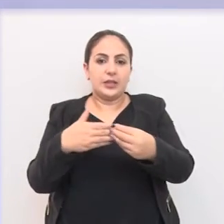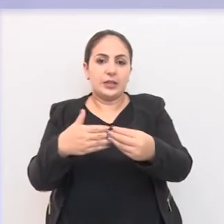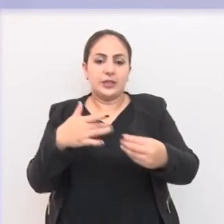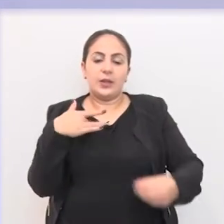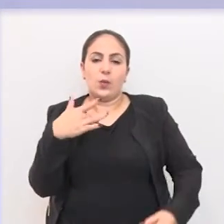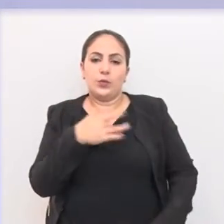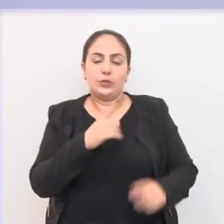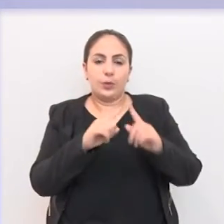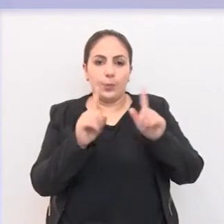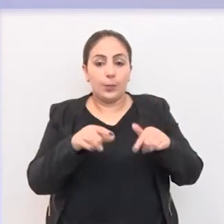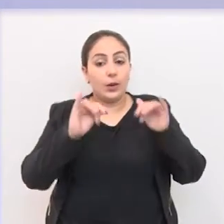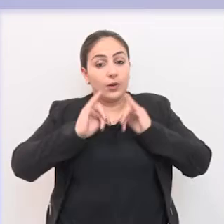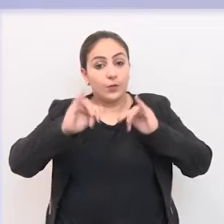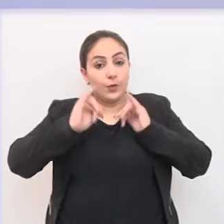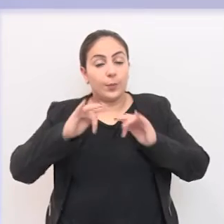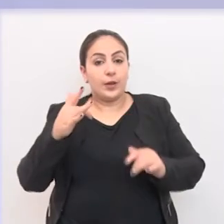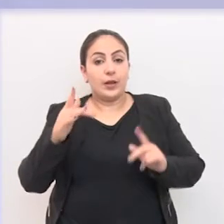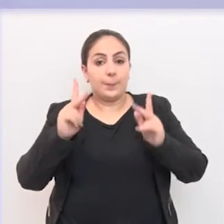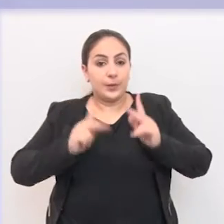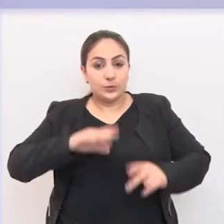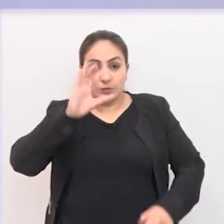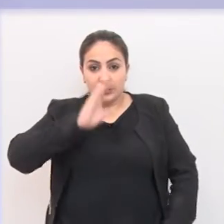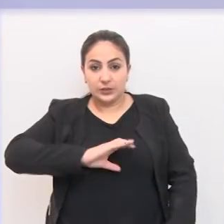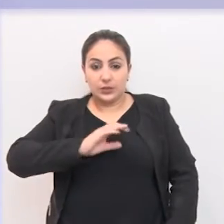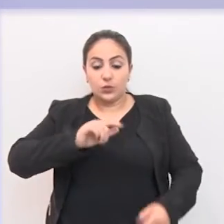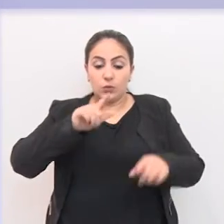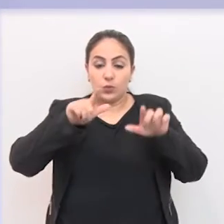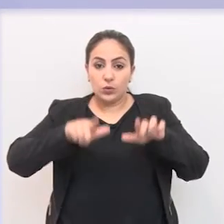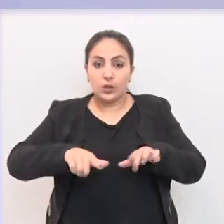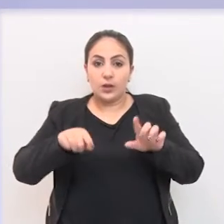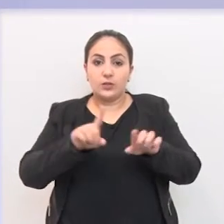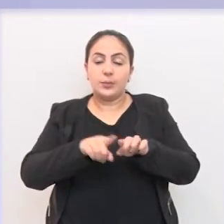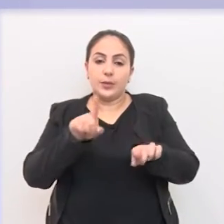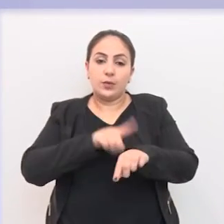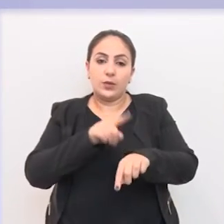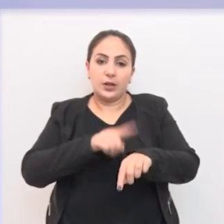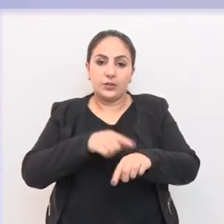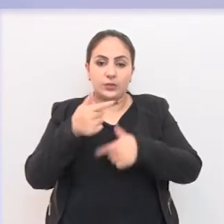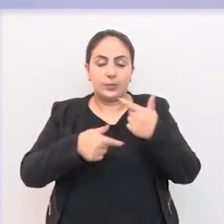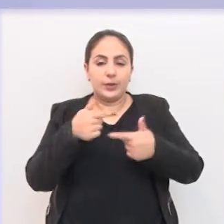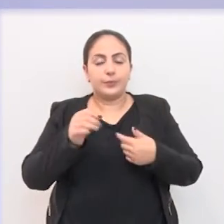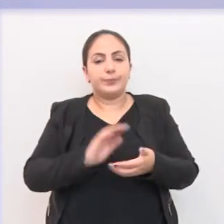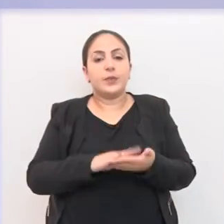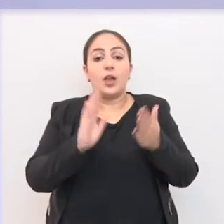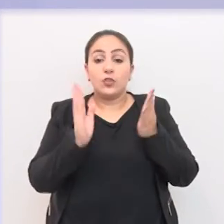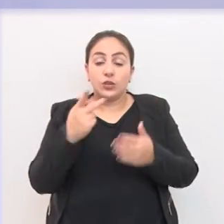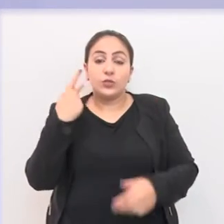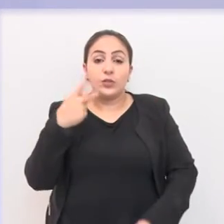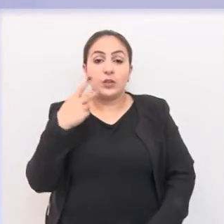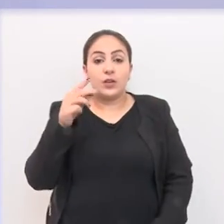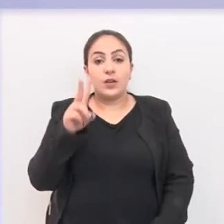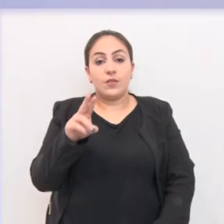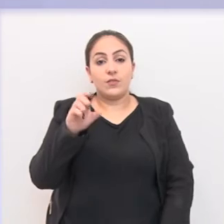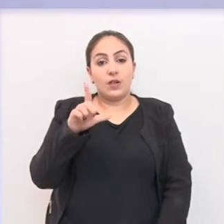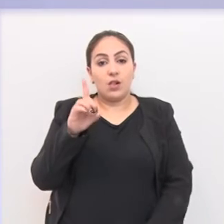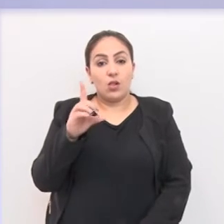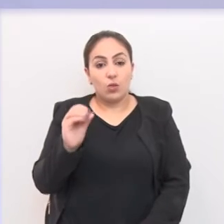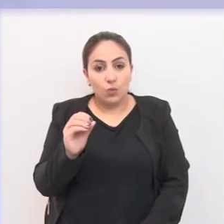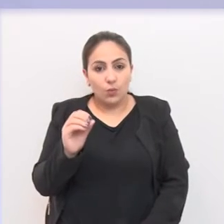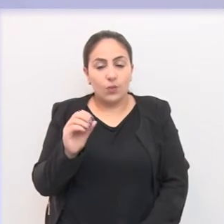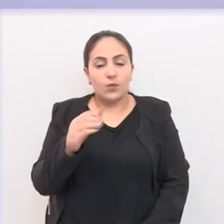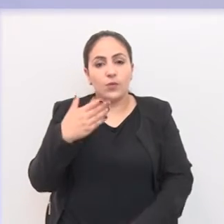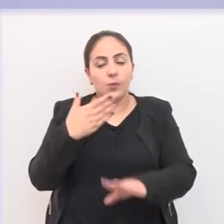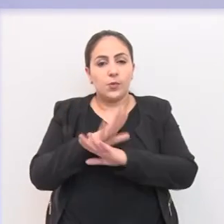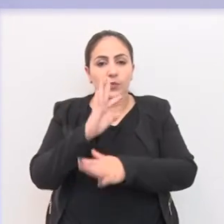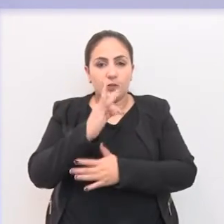Saúde Pública, que vai informar ao cidadão os locais e horários do serviço. Já do vereador Valdo de Moraes,